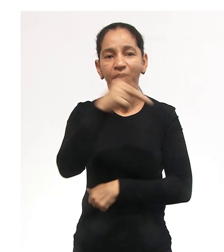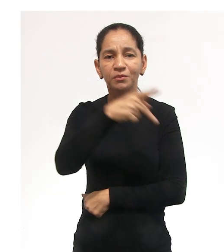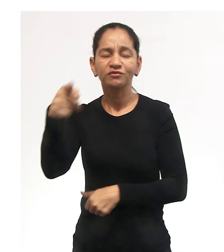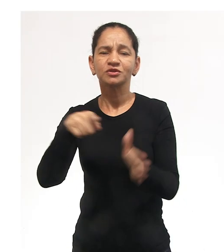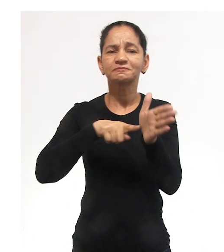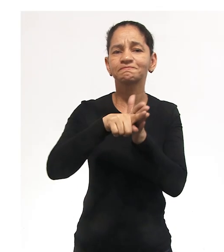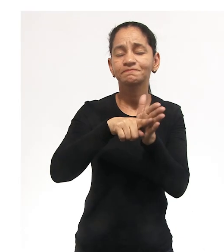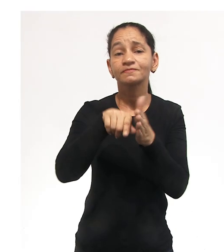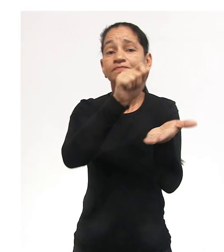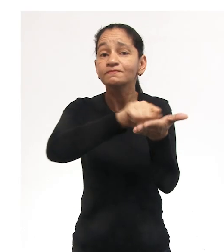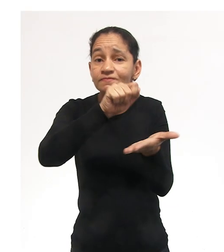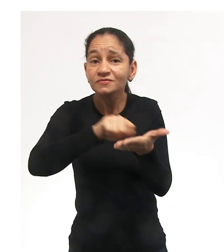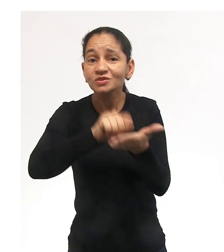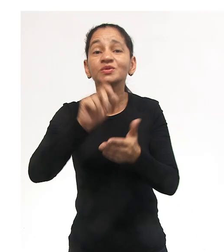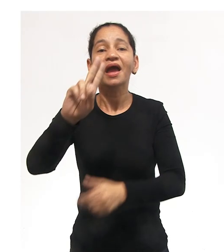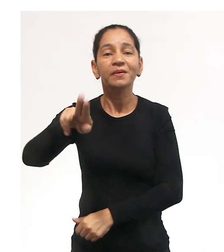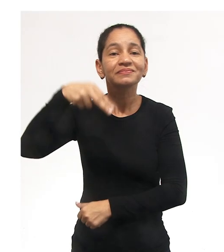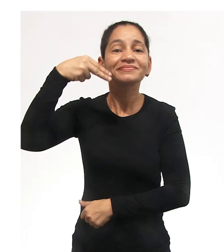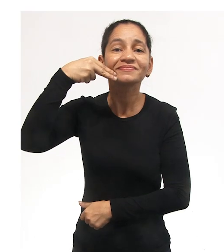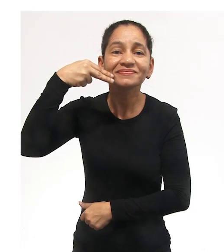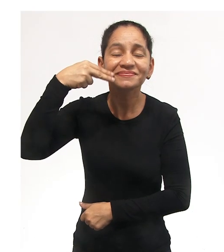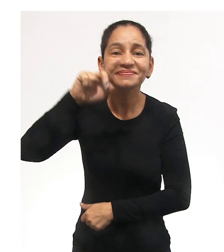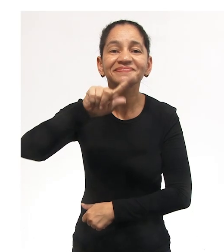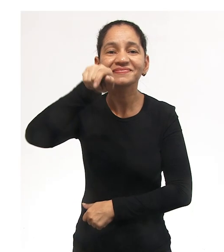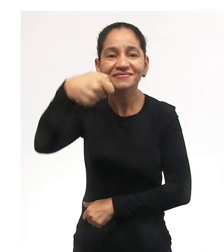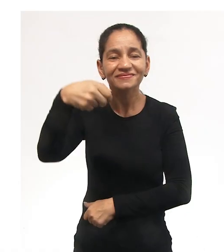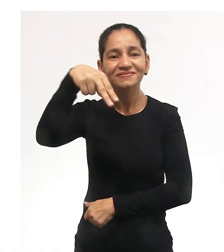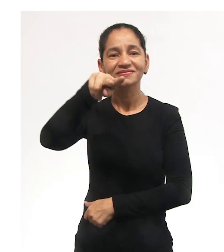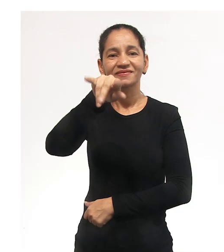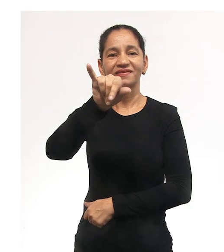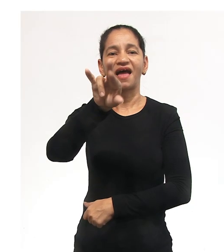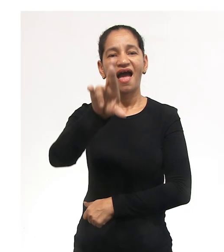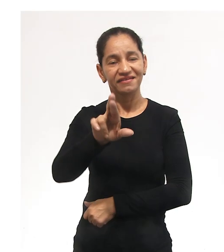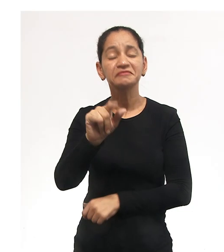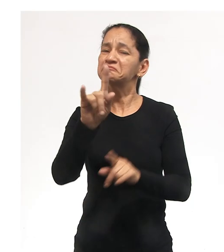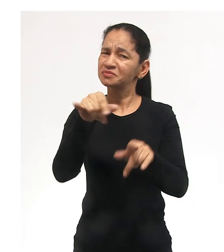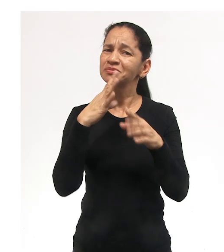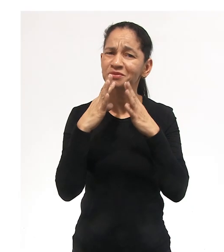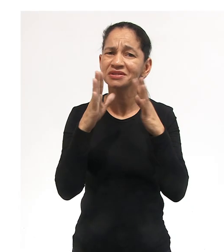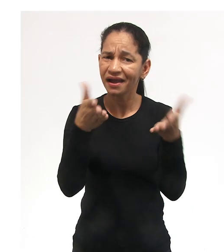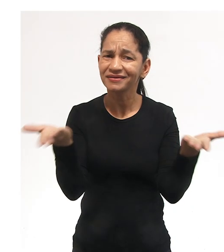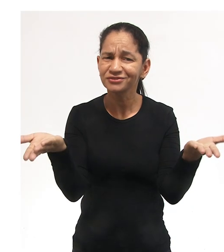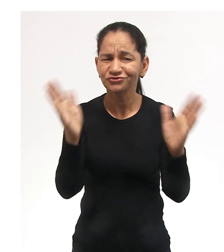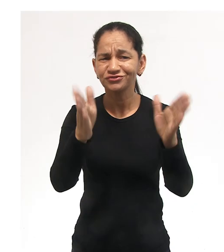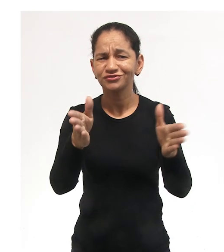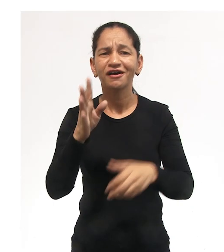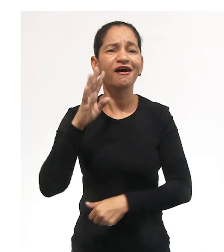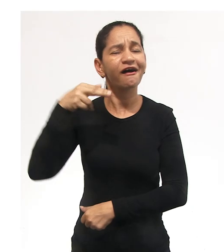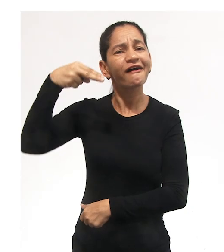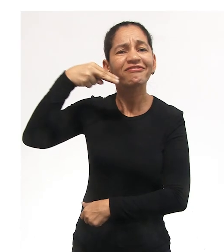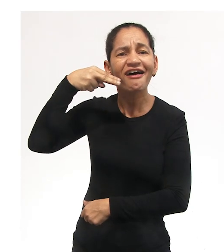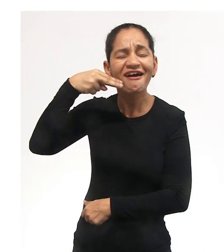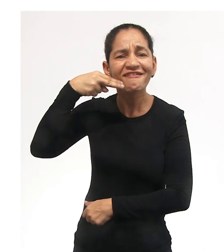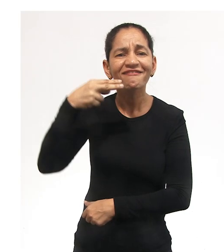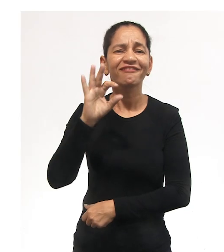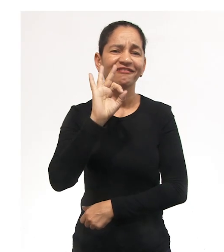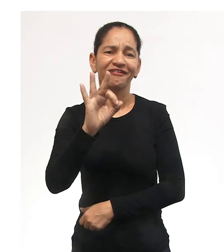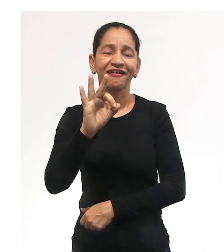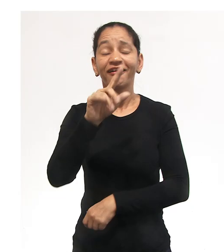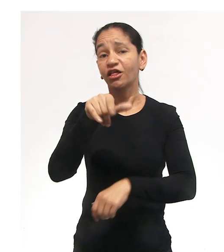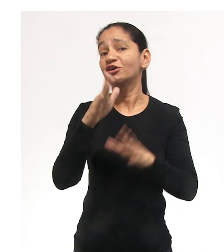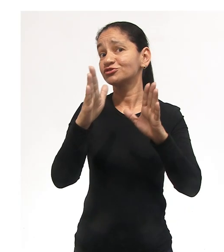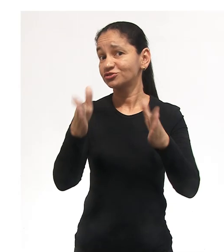Com a professora e pesquisadora e escritora Nair Gurgel do Amaral. Alguns de vocês devem conhecer, né, a professora